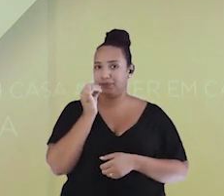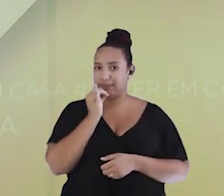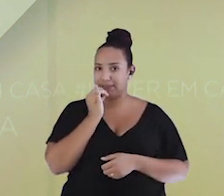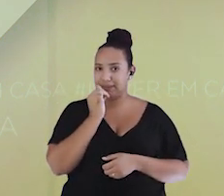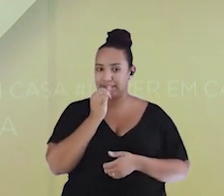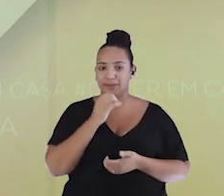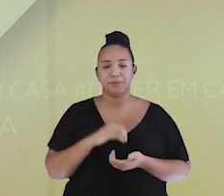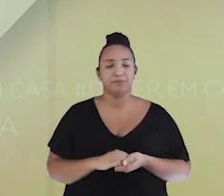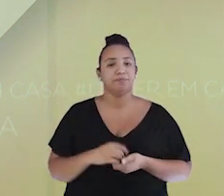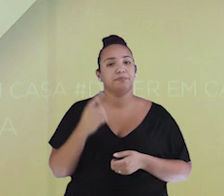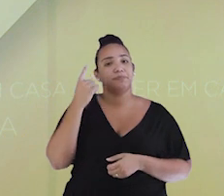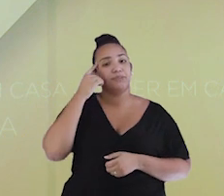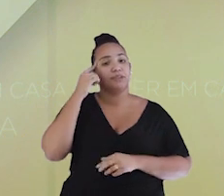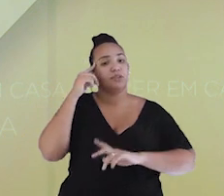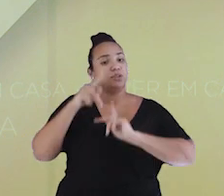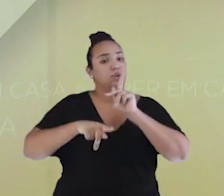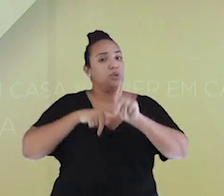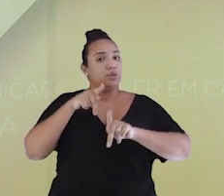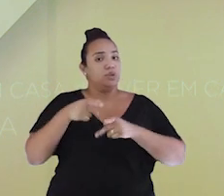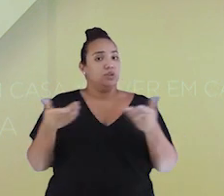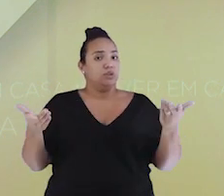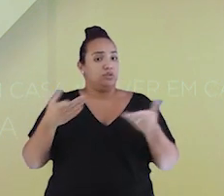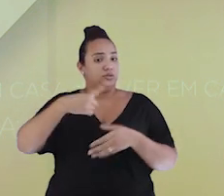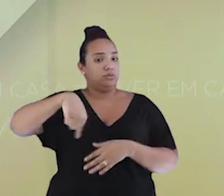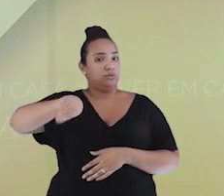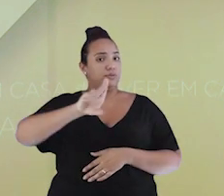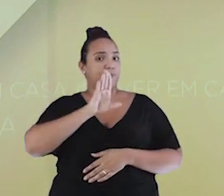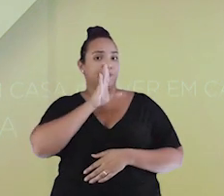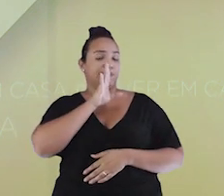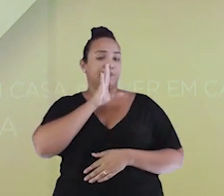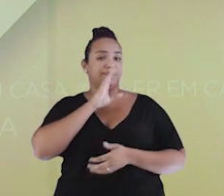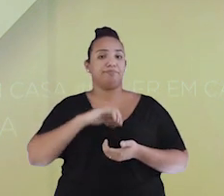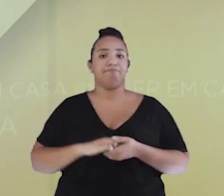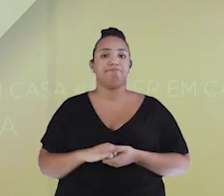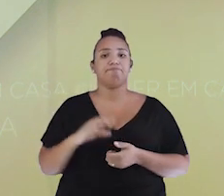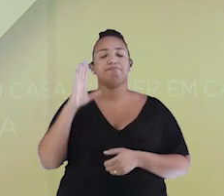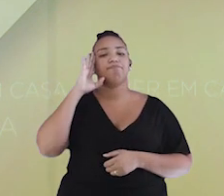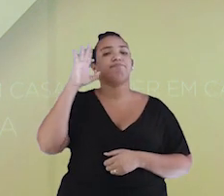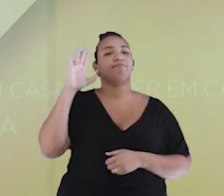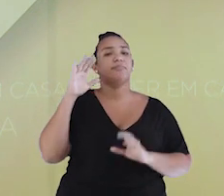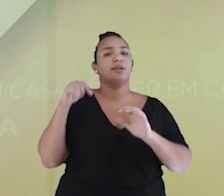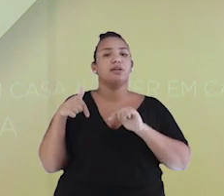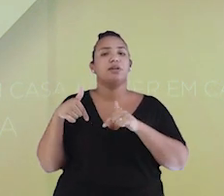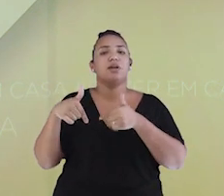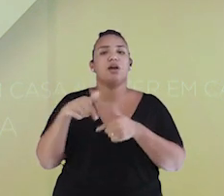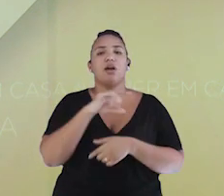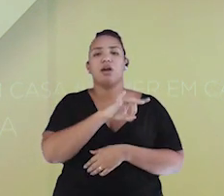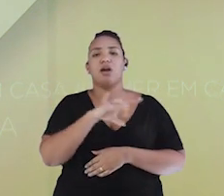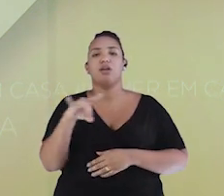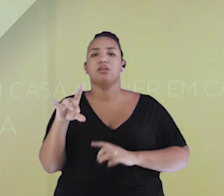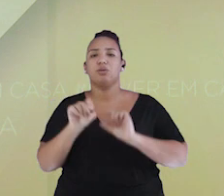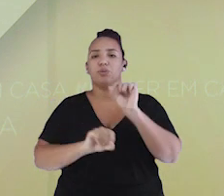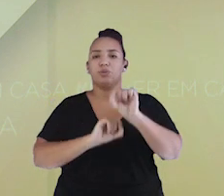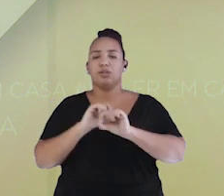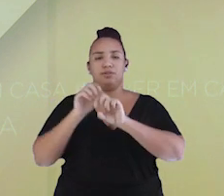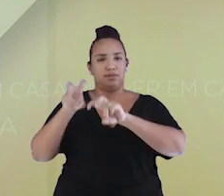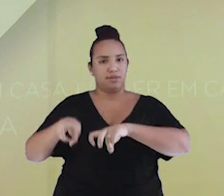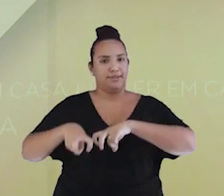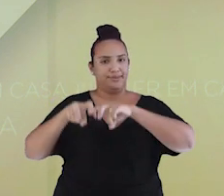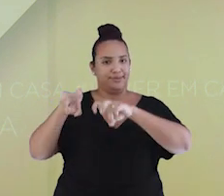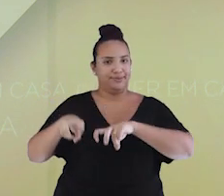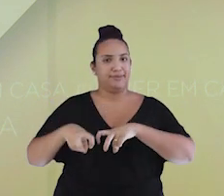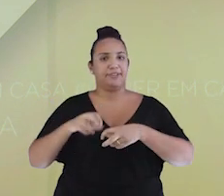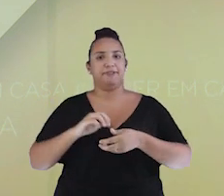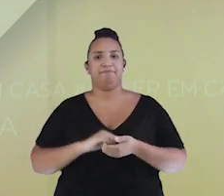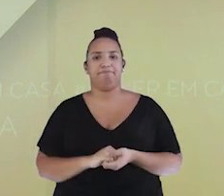dias. Por exemplo, pensando nos povos que acabamos de conhecer. A principal atividade da